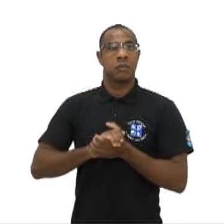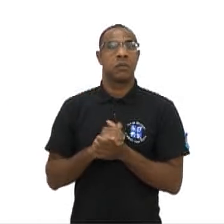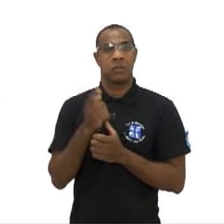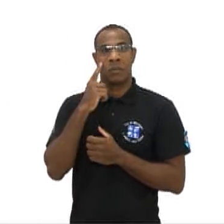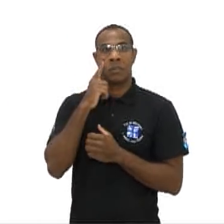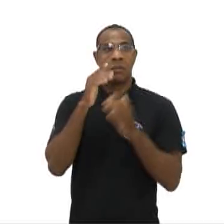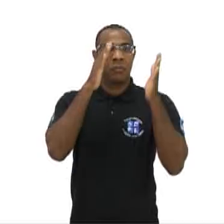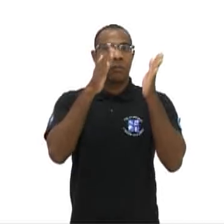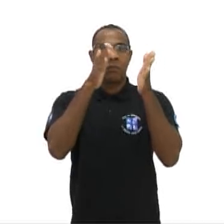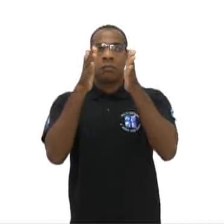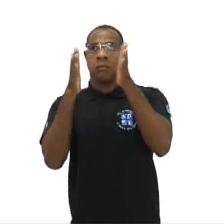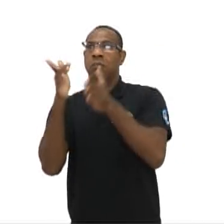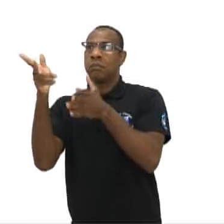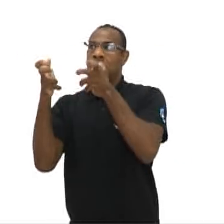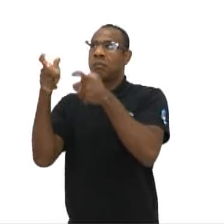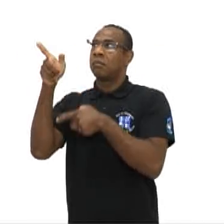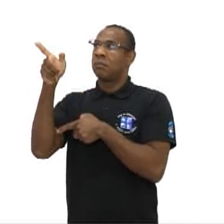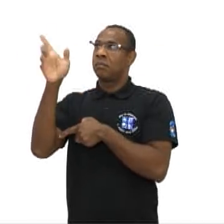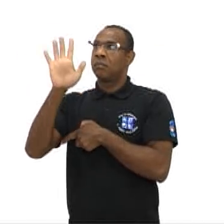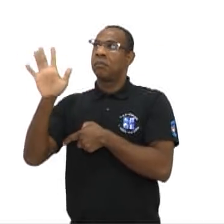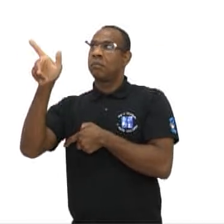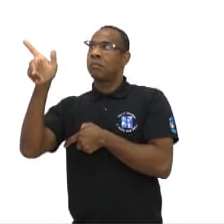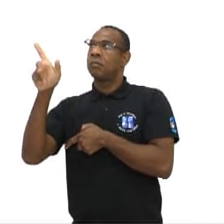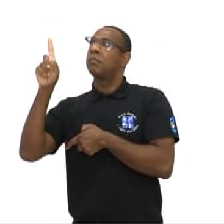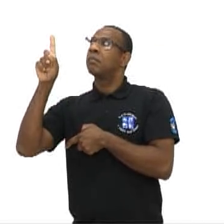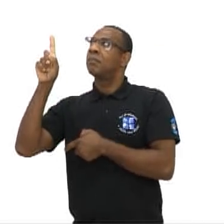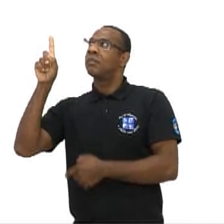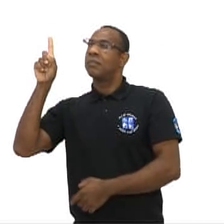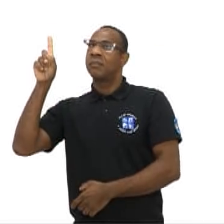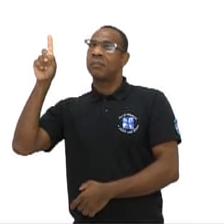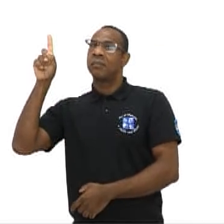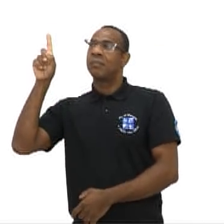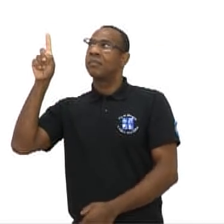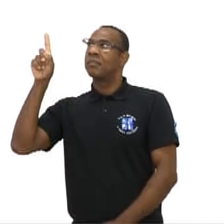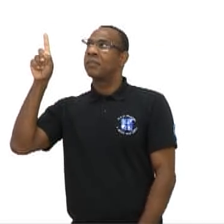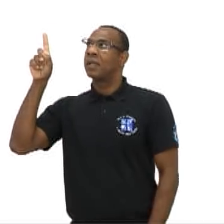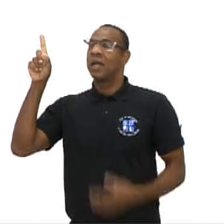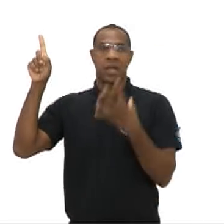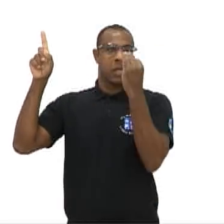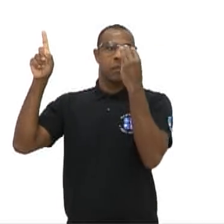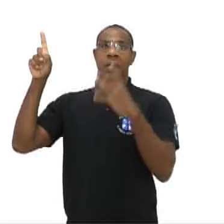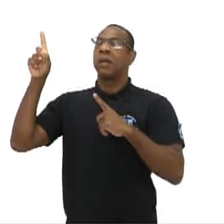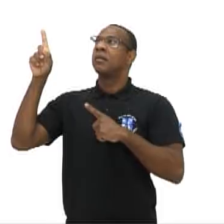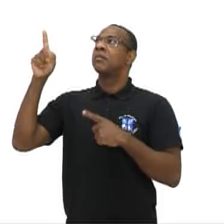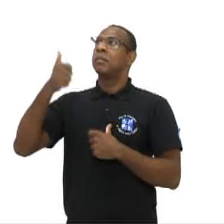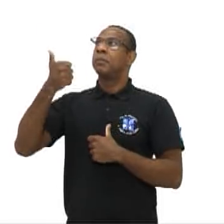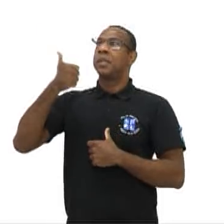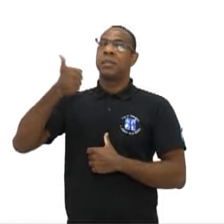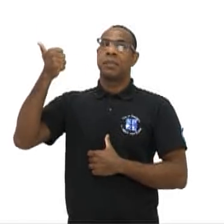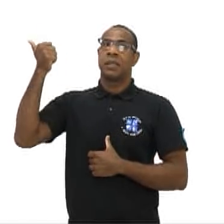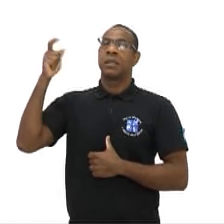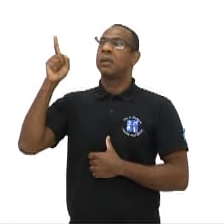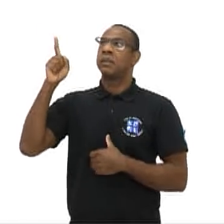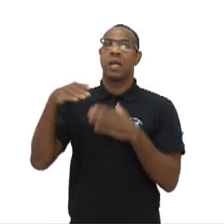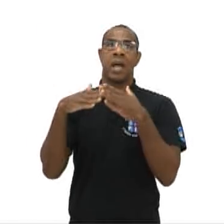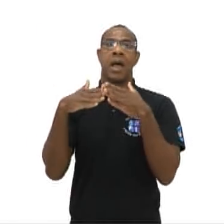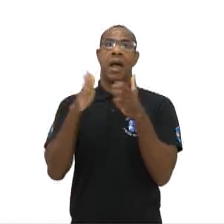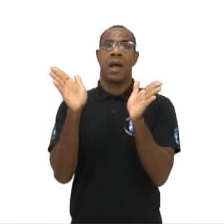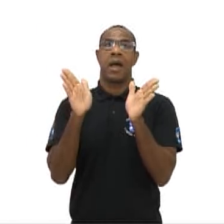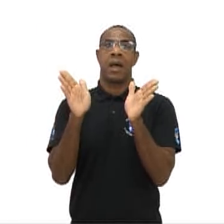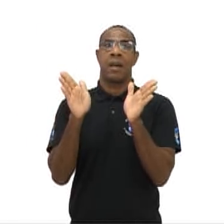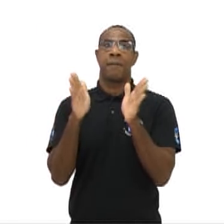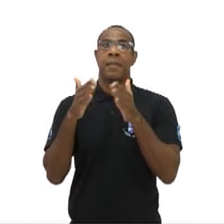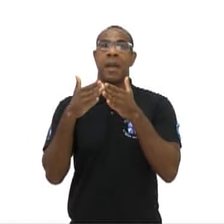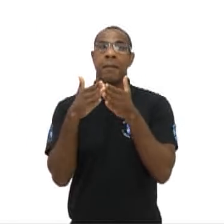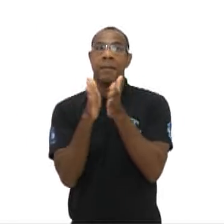quadro a quadro, para vocês estarem percebendo. Visualizem a primeira imagem que a gente teve aqui. Então você tem um ângulo relativamente aberto. O que